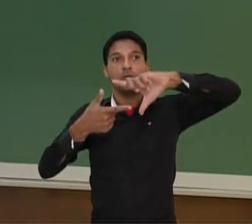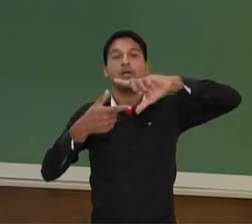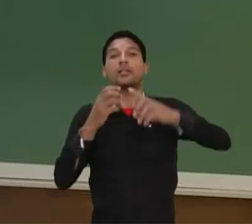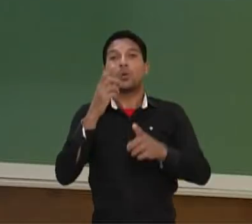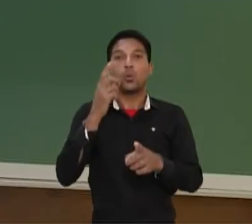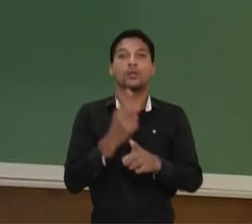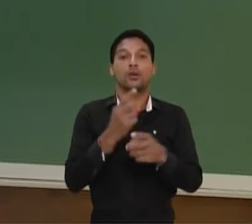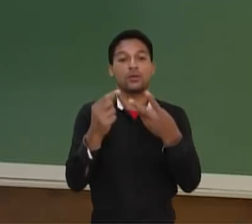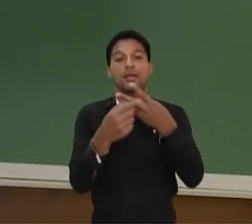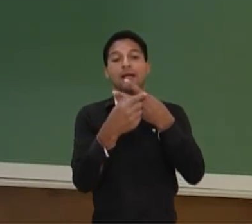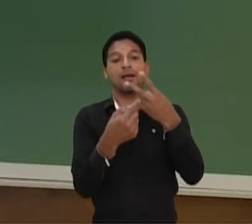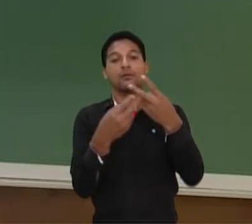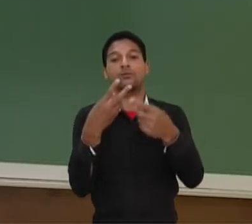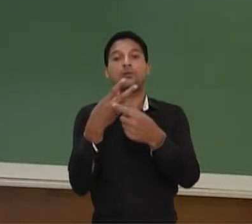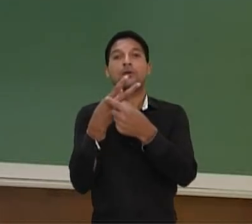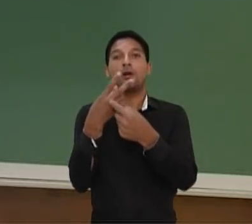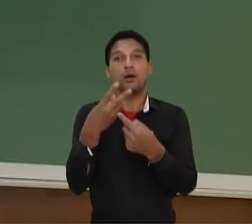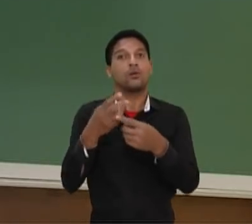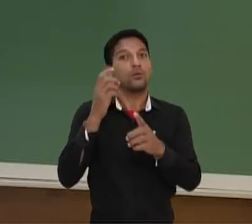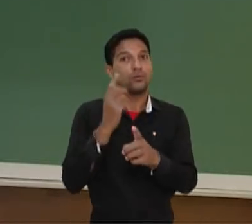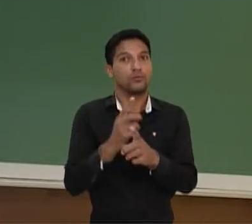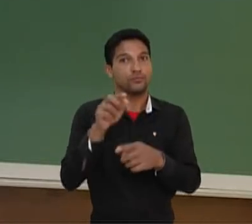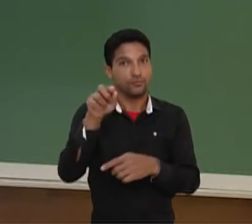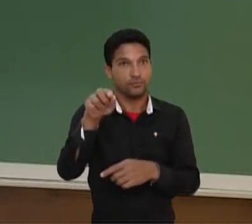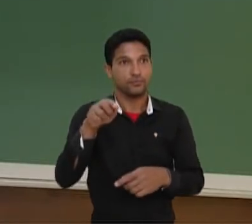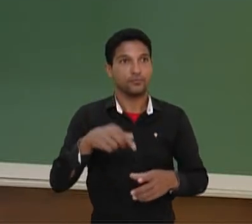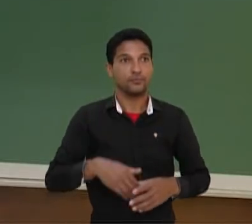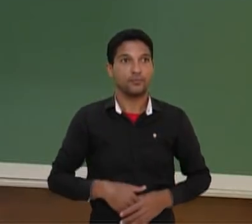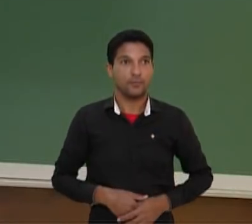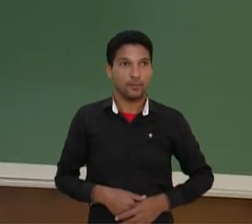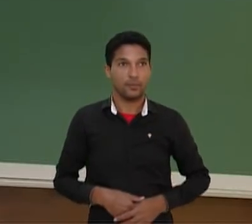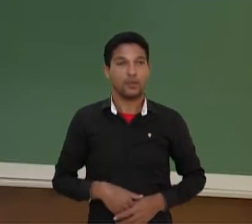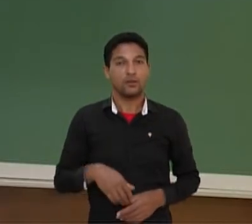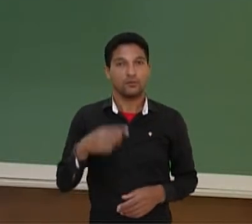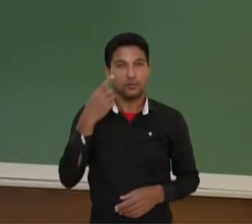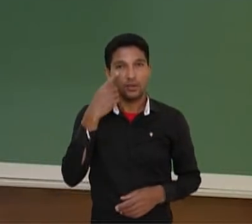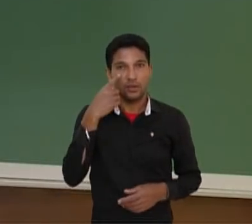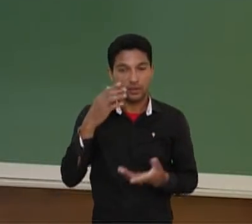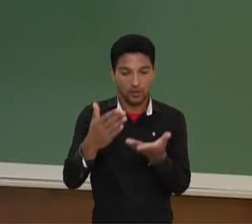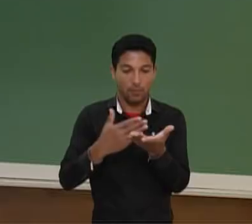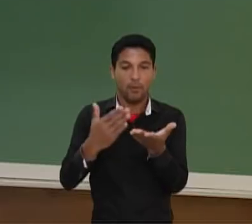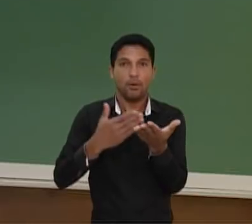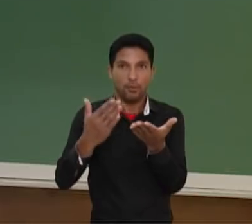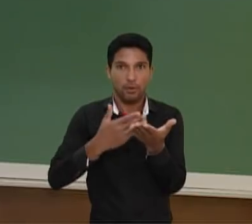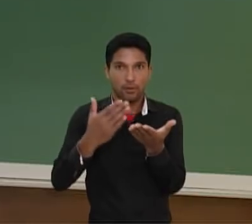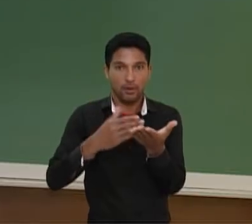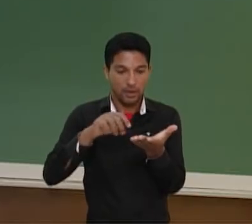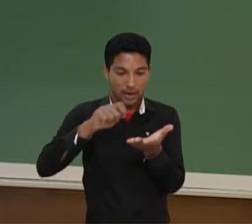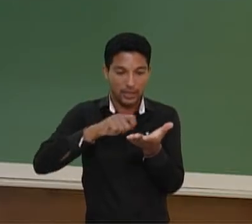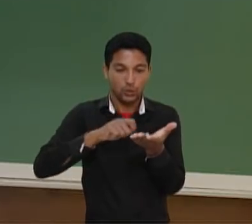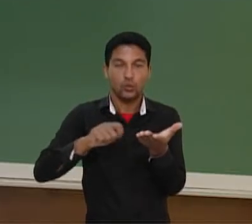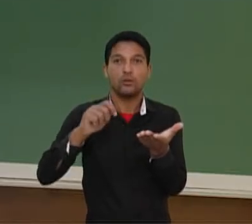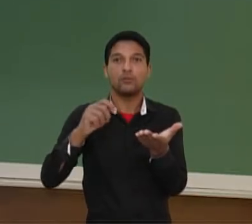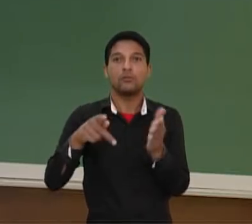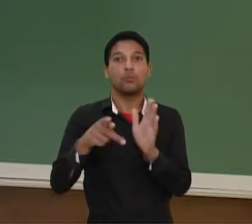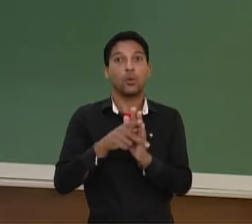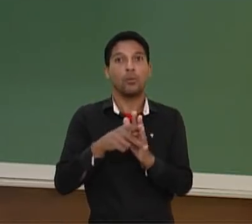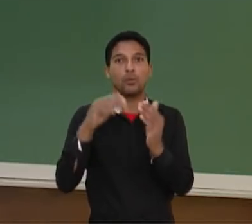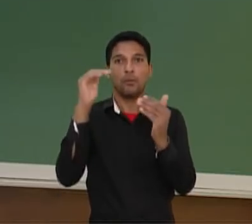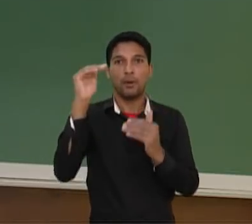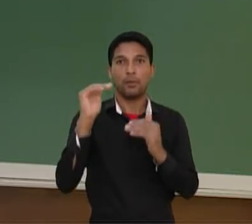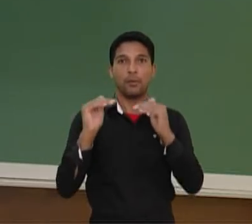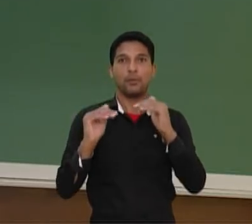valor desse, desse aqui e desse. Volta nas suas anotações lá sobre paralelogramos. Veja qual propriedade